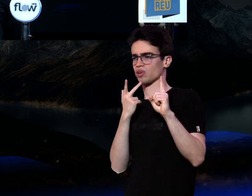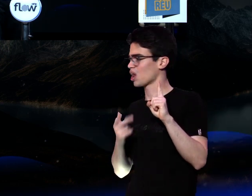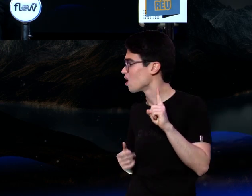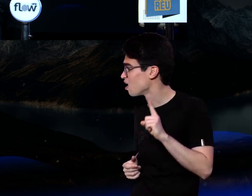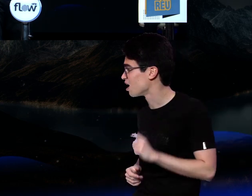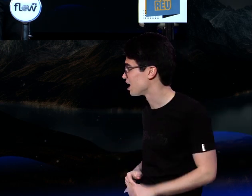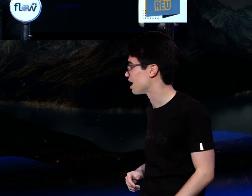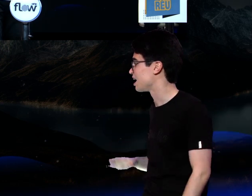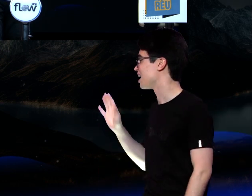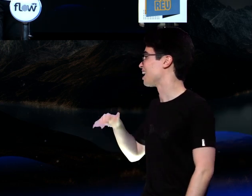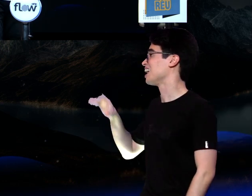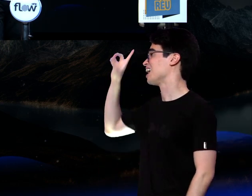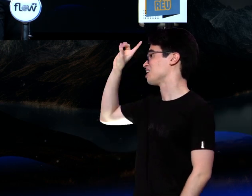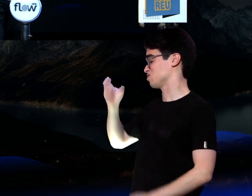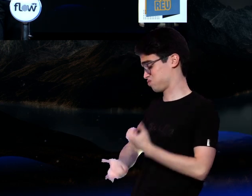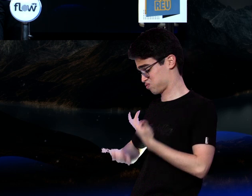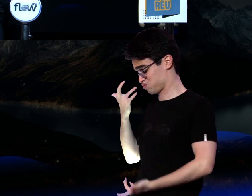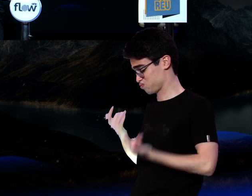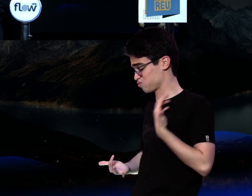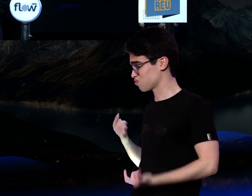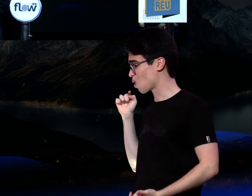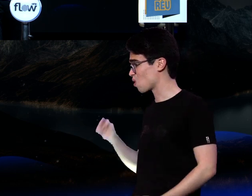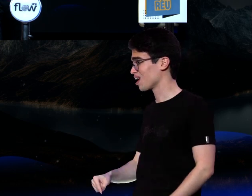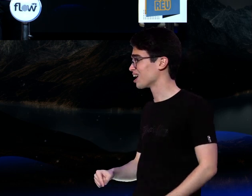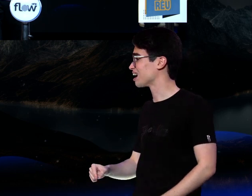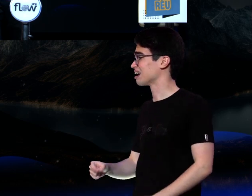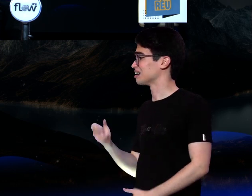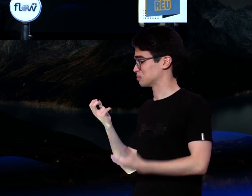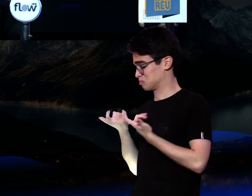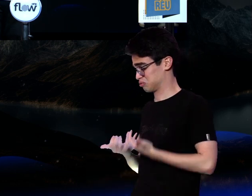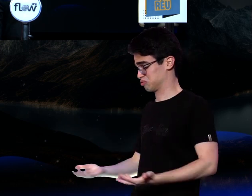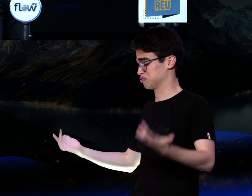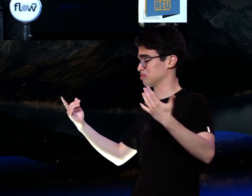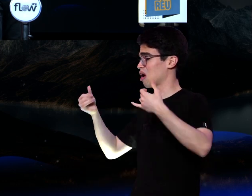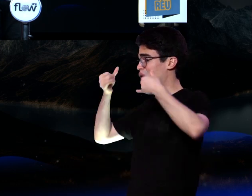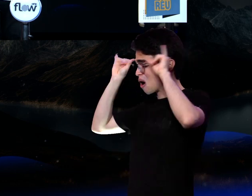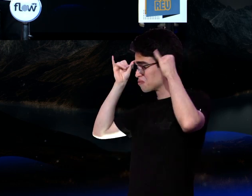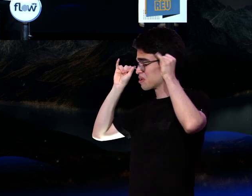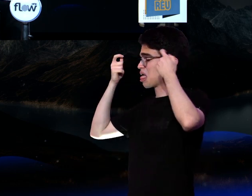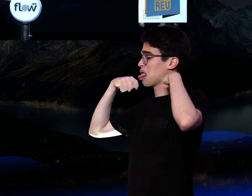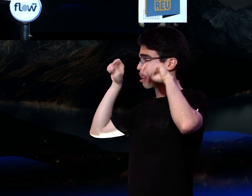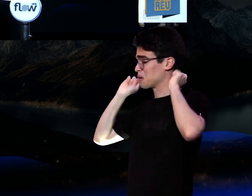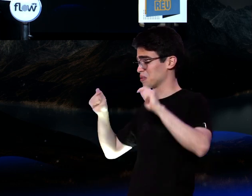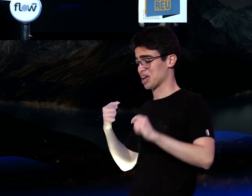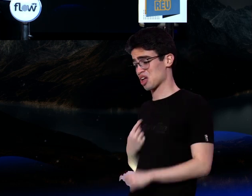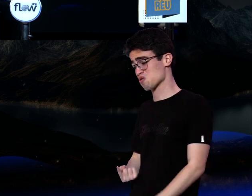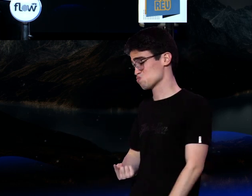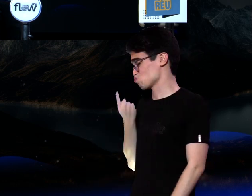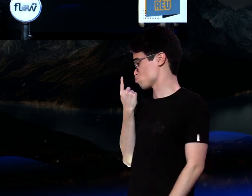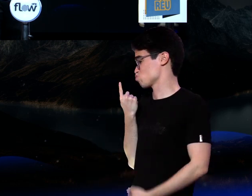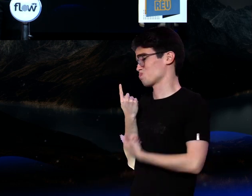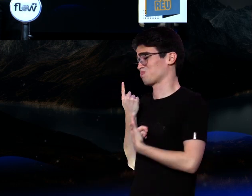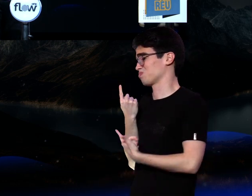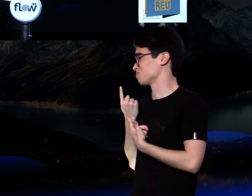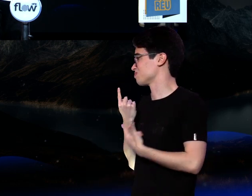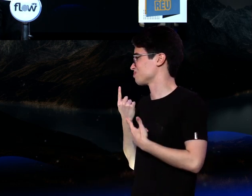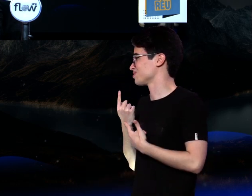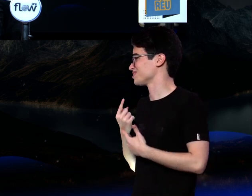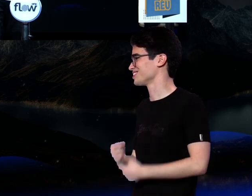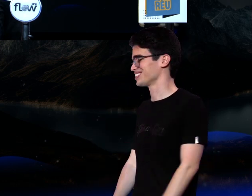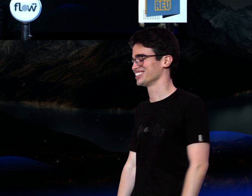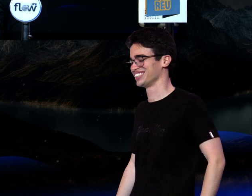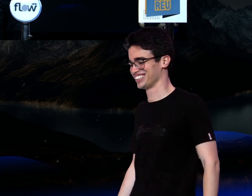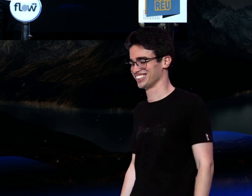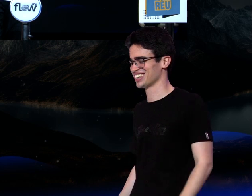disse, fogo de Deus caiu do céu e queimou totalmente as ovelhas e os empregados, e fui o único que escapou, meu Deus, gente,